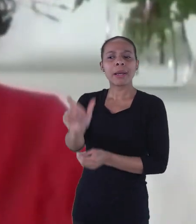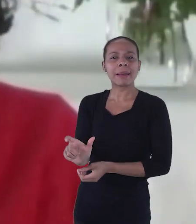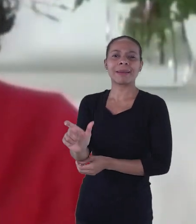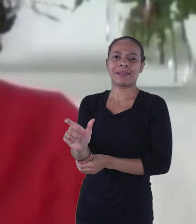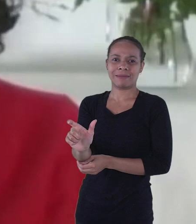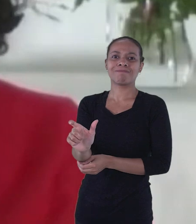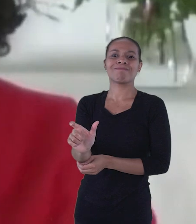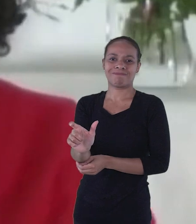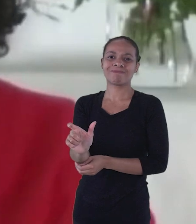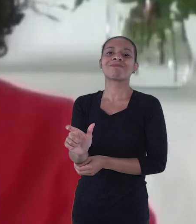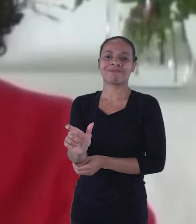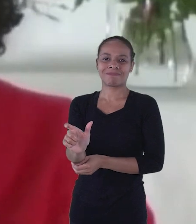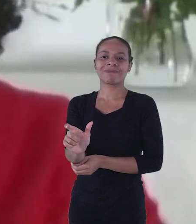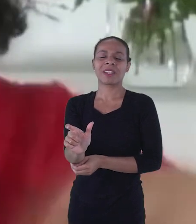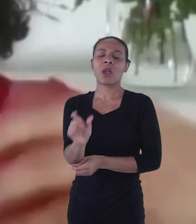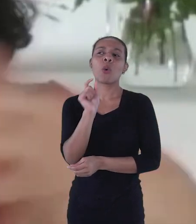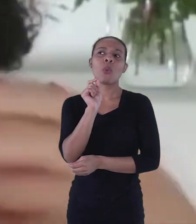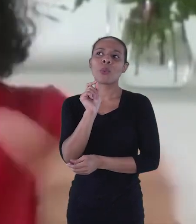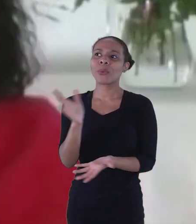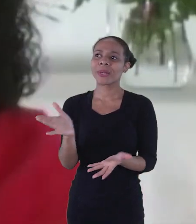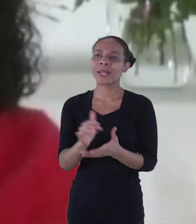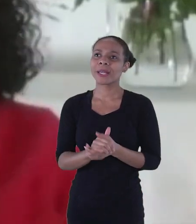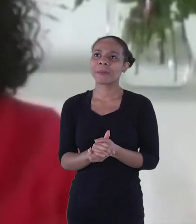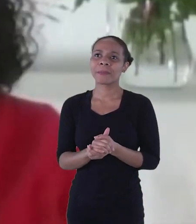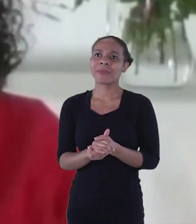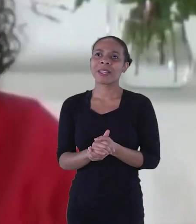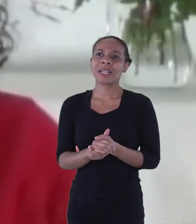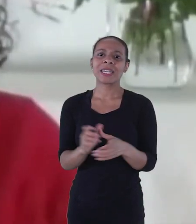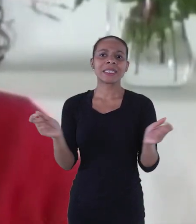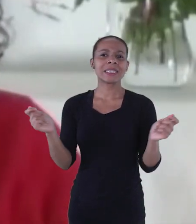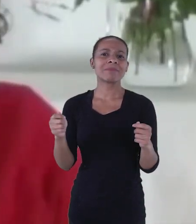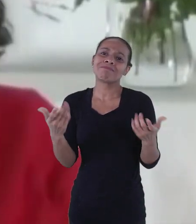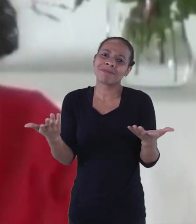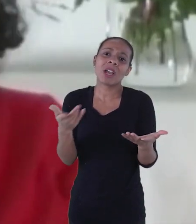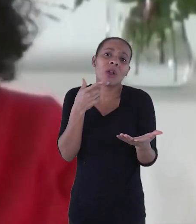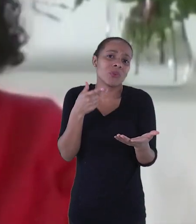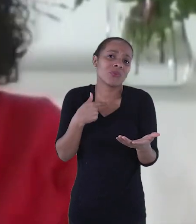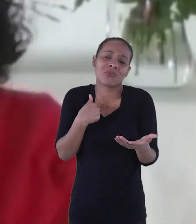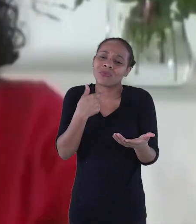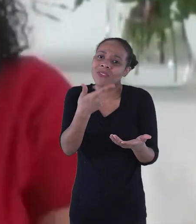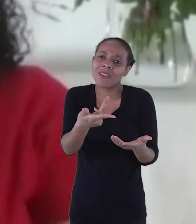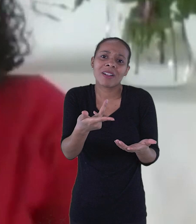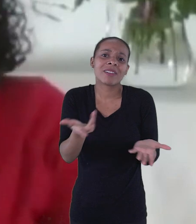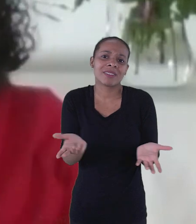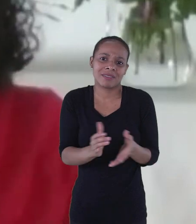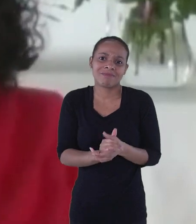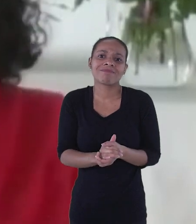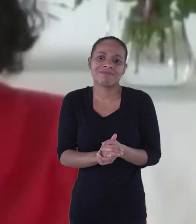de Jesus, esses elementos de que eu estou falando. Ela realmente